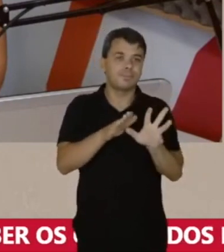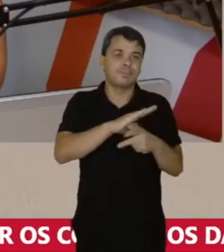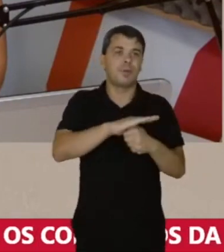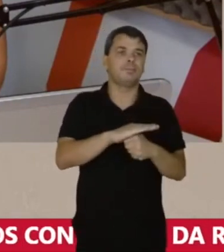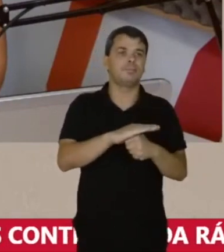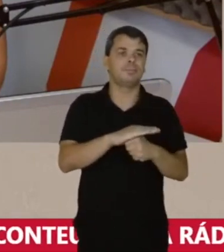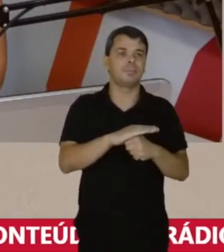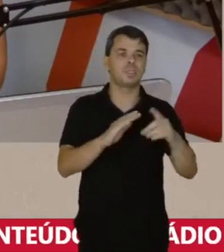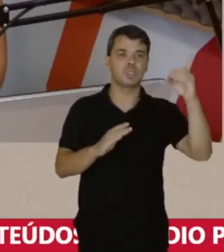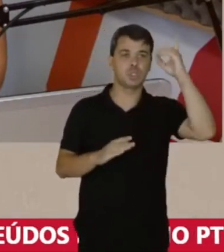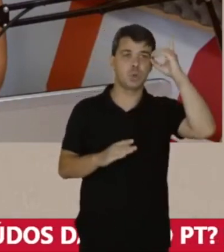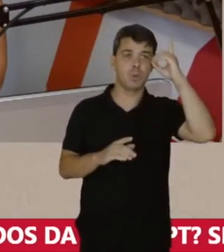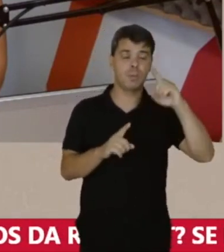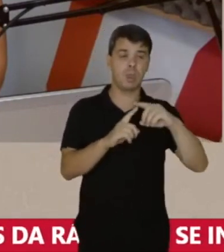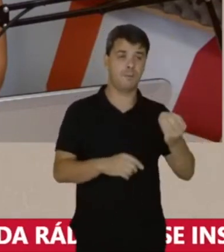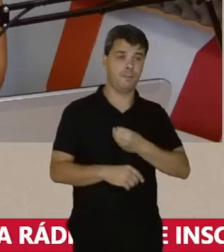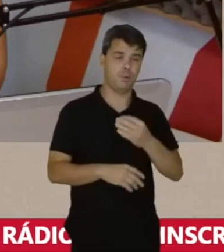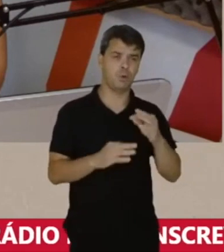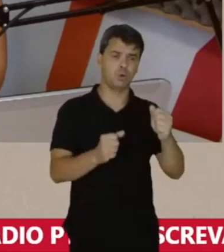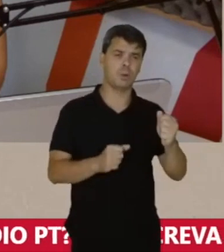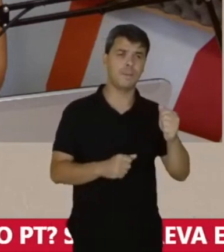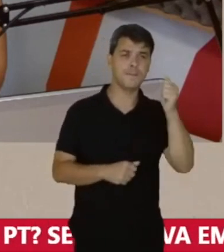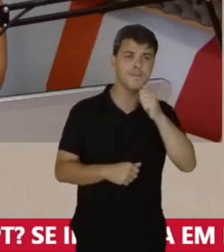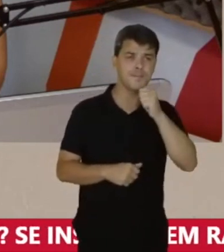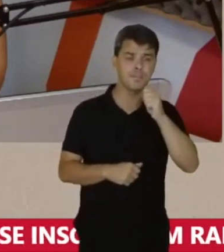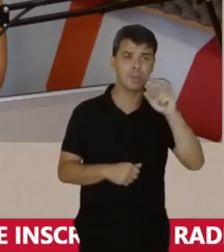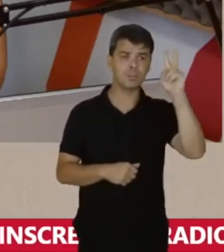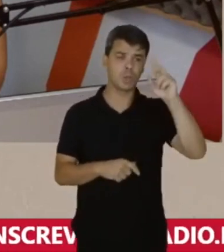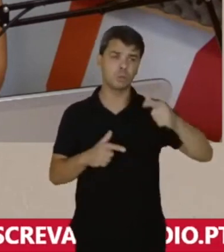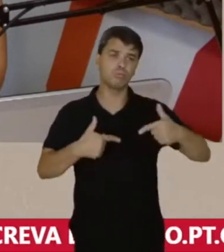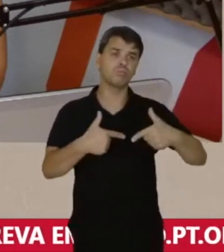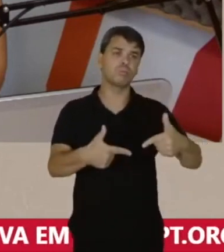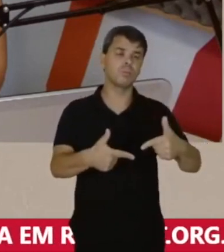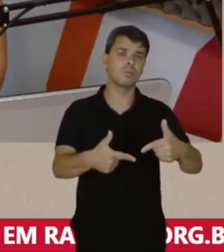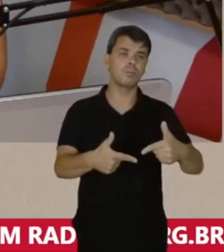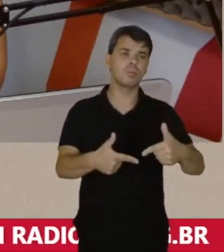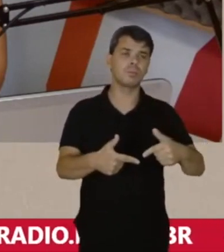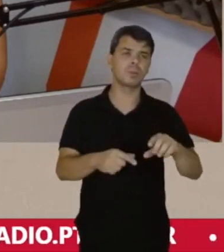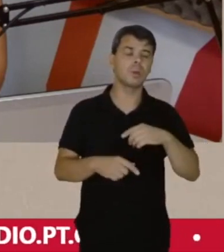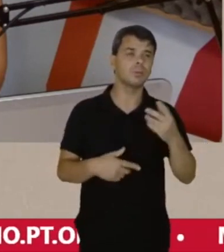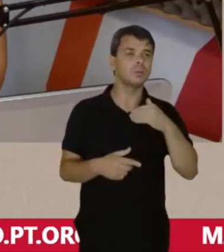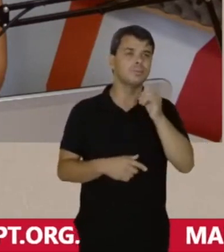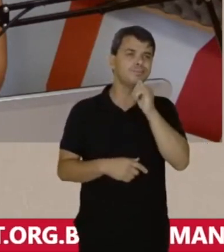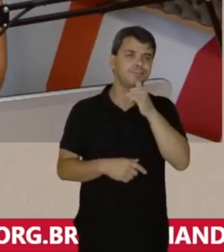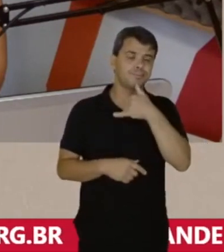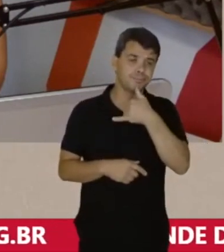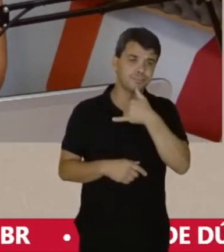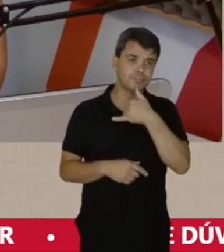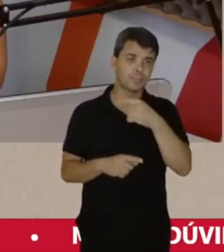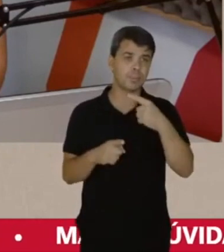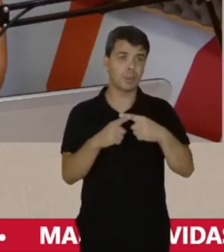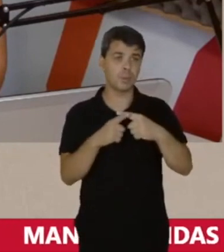Eu vivi, eu acho que nós todas, mulheres que temos história de luta, ficamos muito abaladas por ver